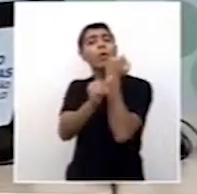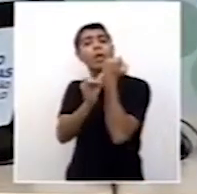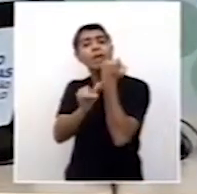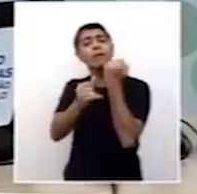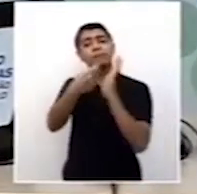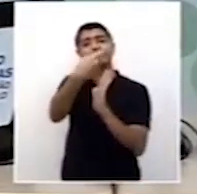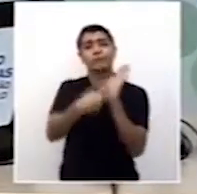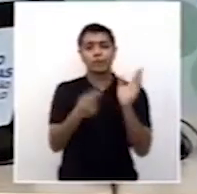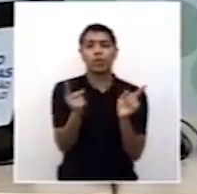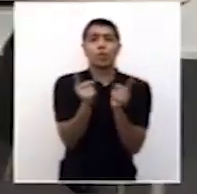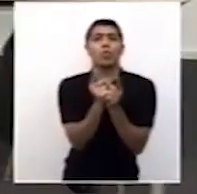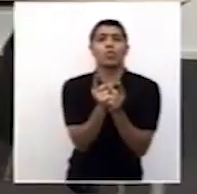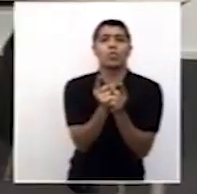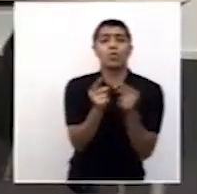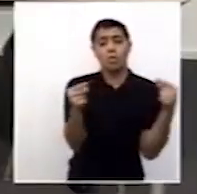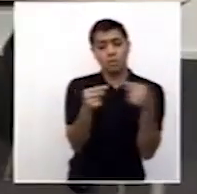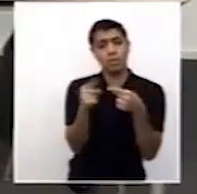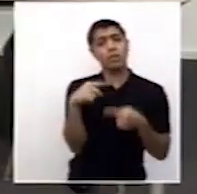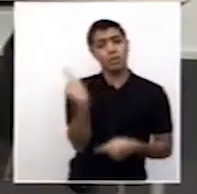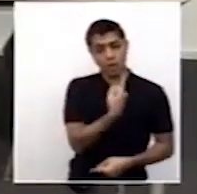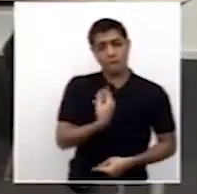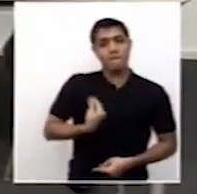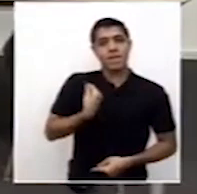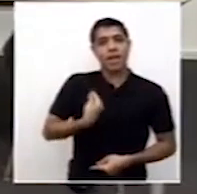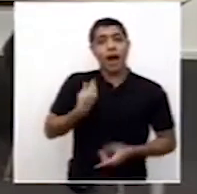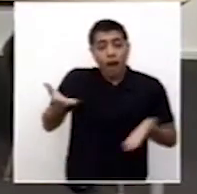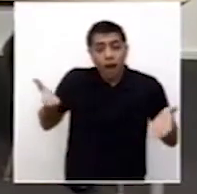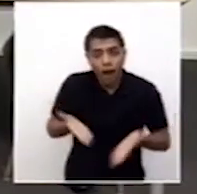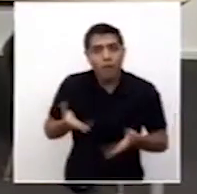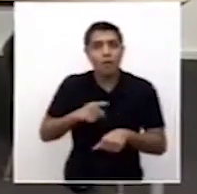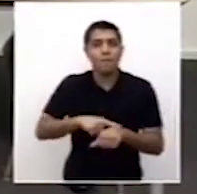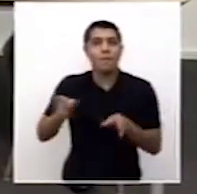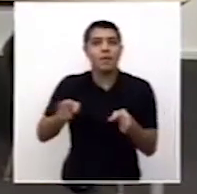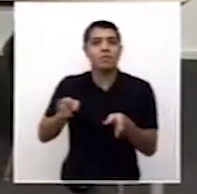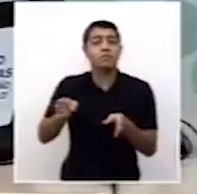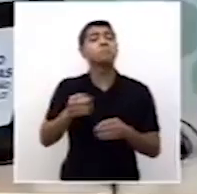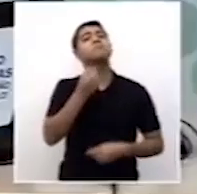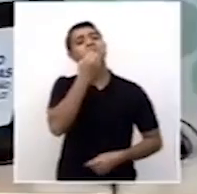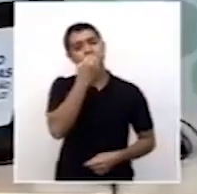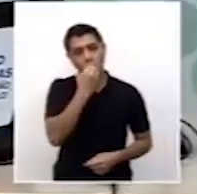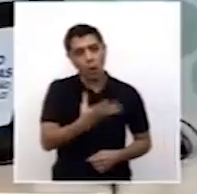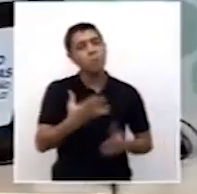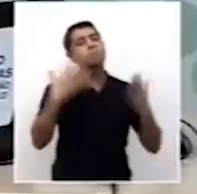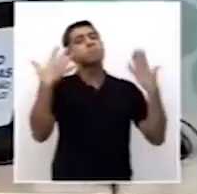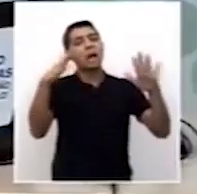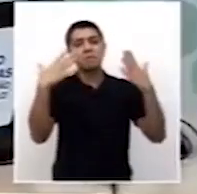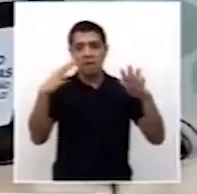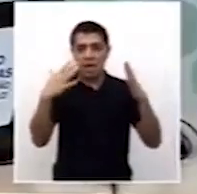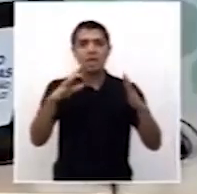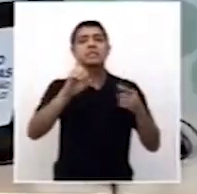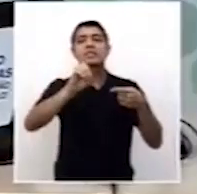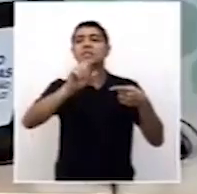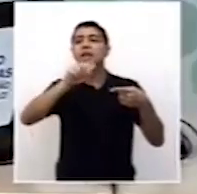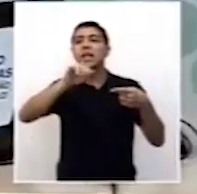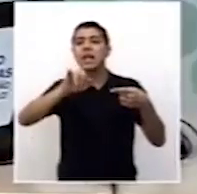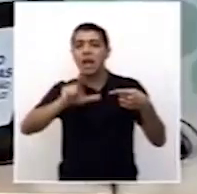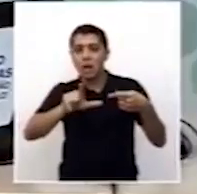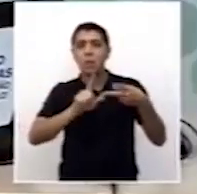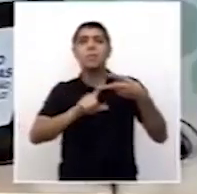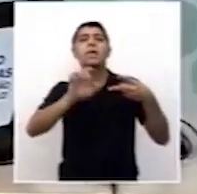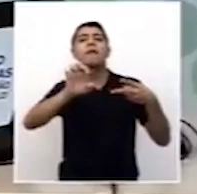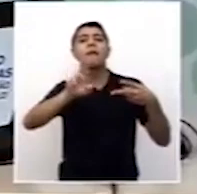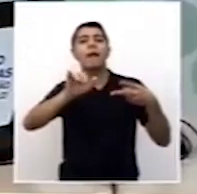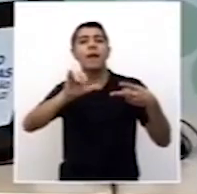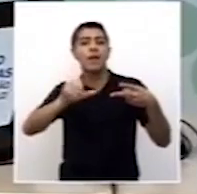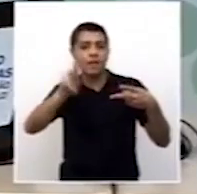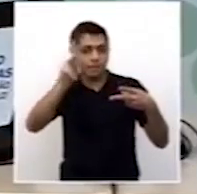naquele momento. Muito bom. Ah, tá vendo? Parabéns, então, Daniel e Eric. Agora,